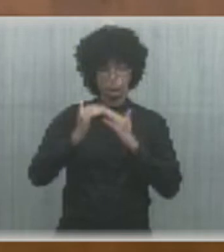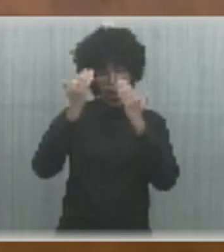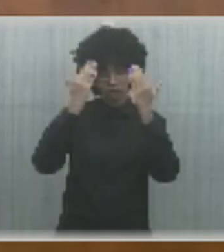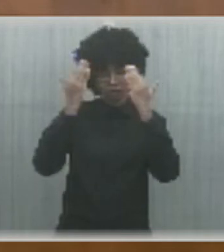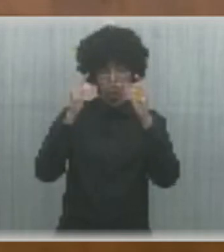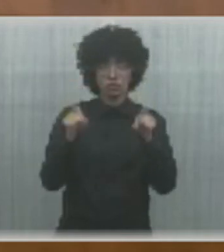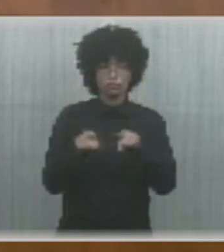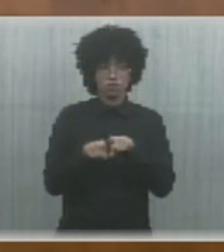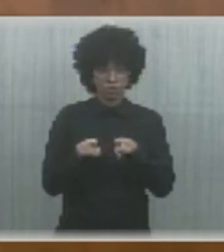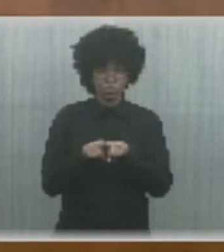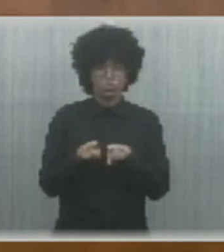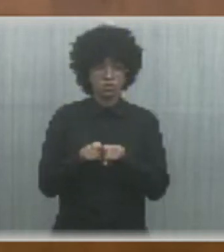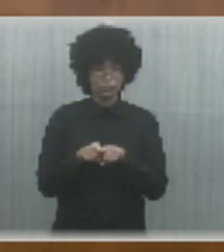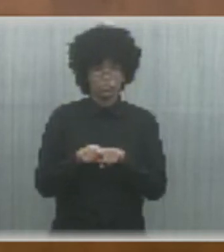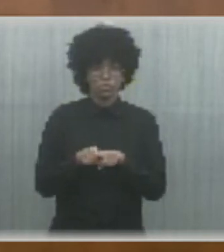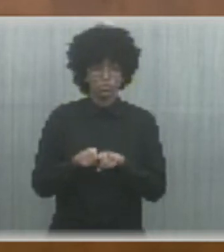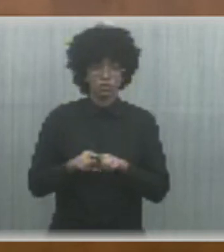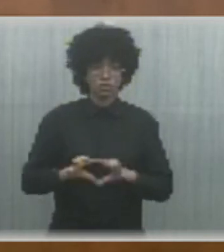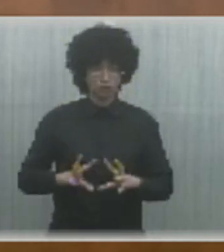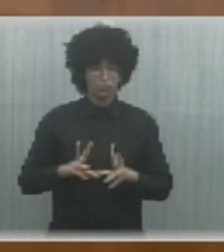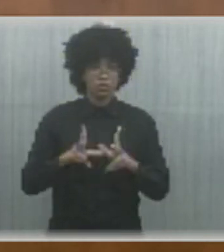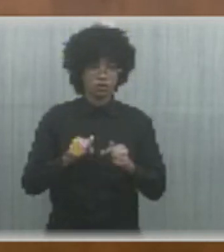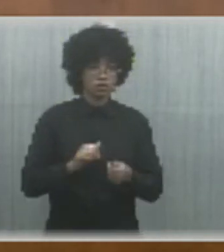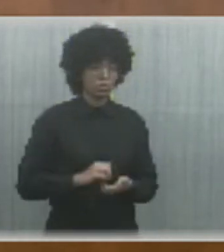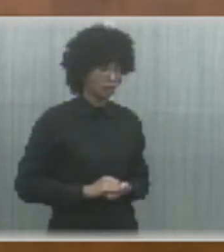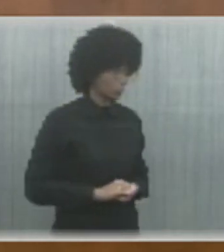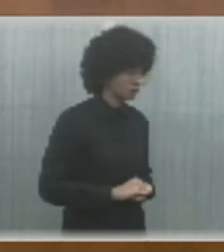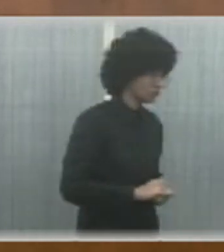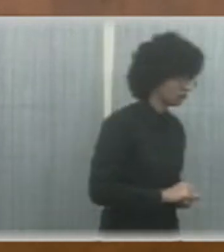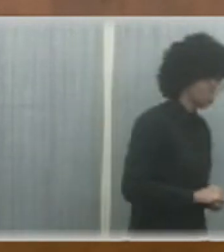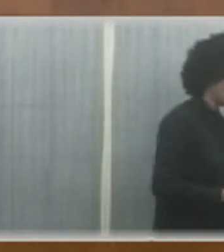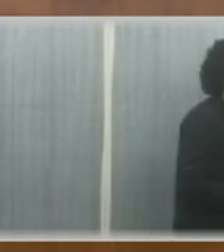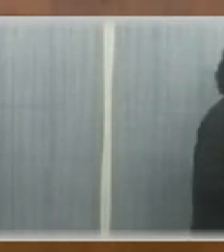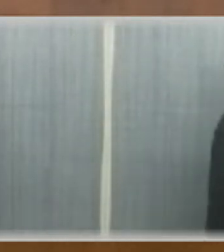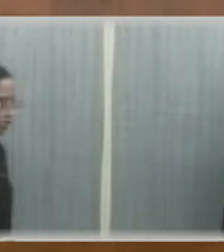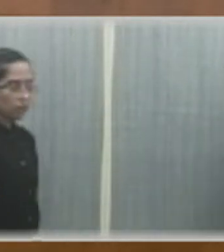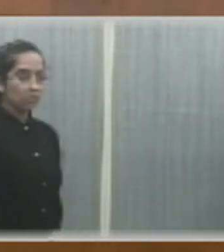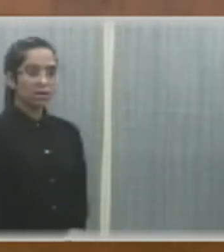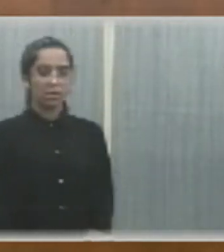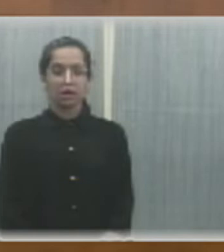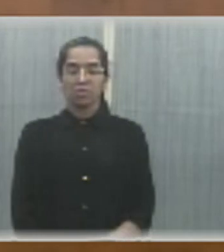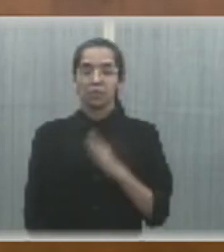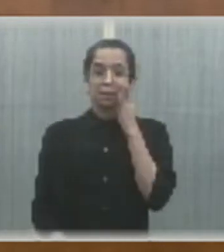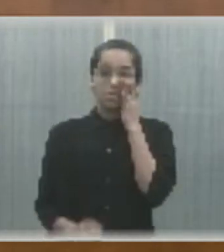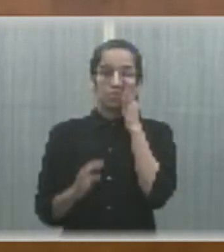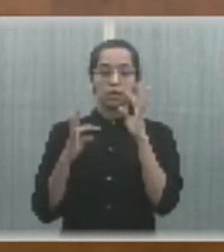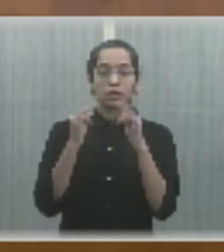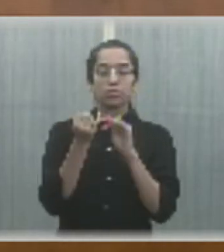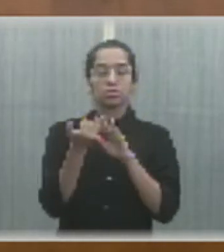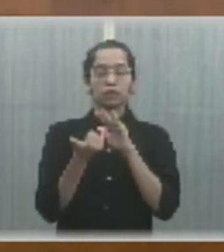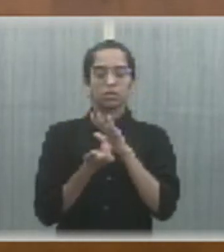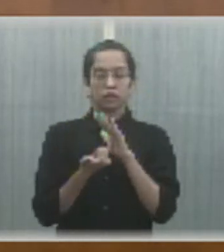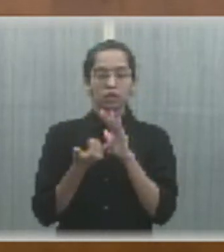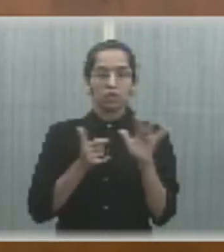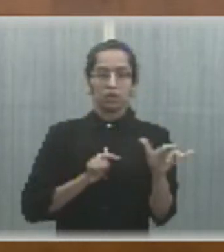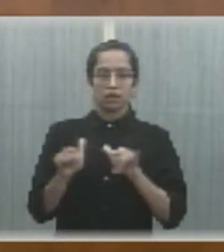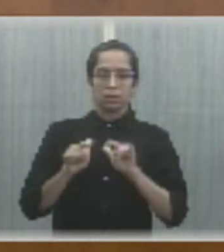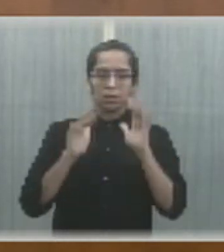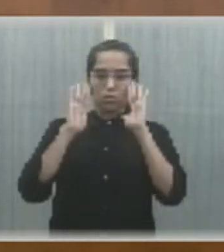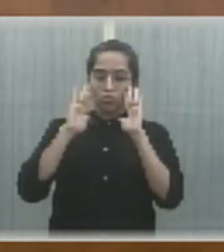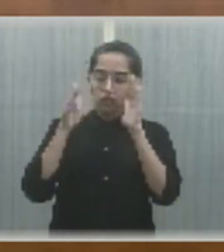também. E todas essas entidades de saúde que trabalham diretamente